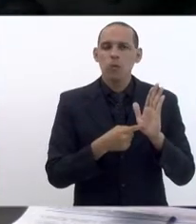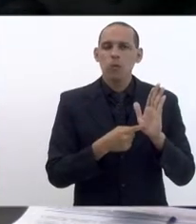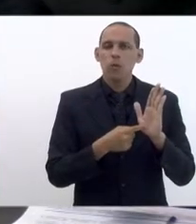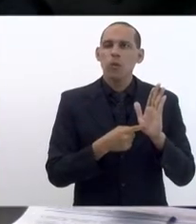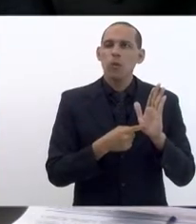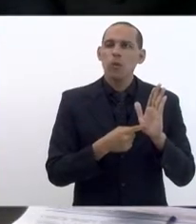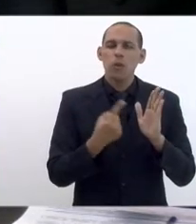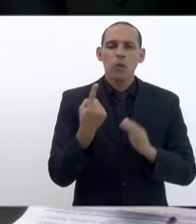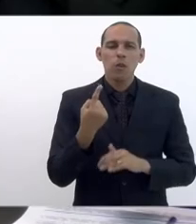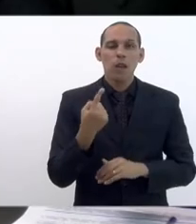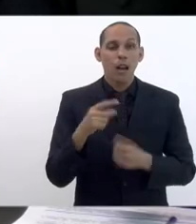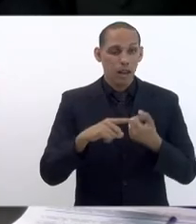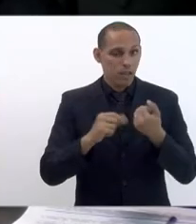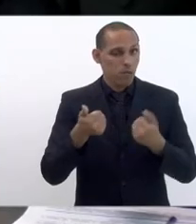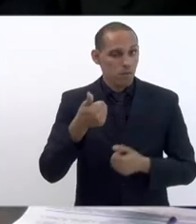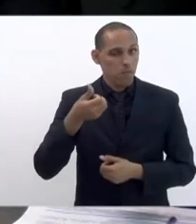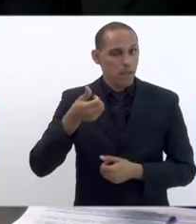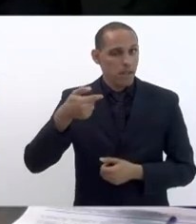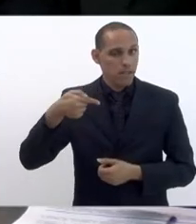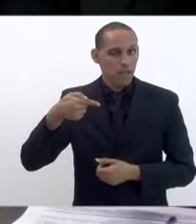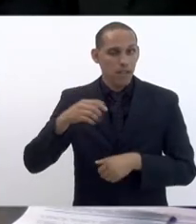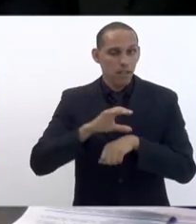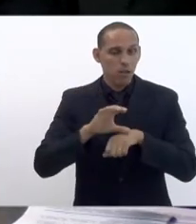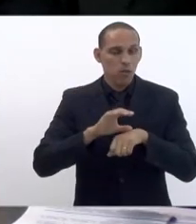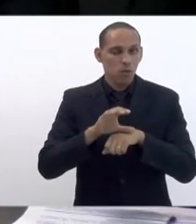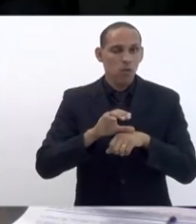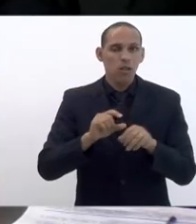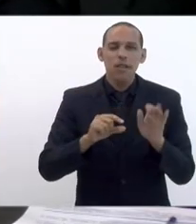Artigo 167 da Constituição, deputado Valdec.